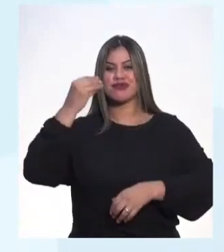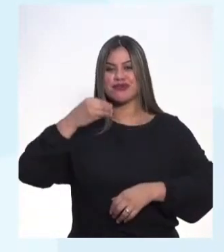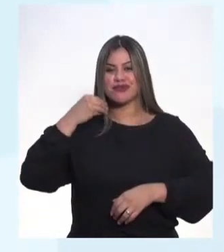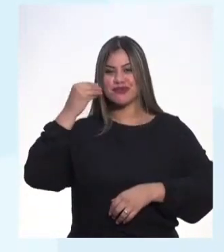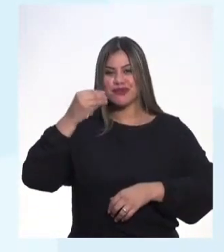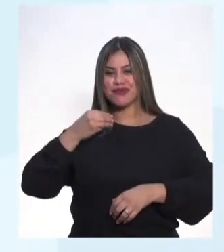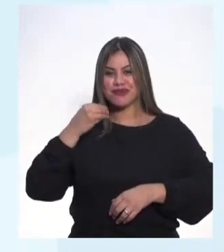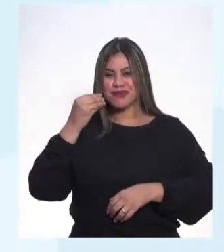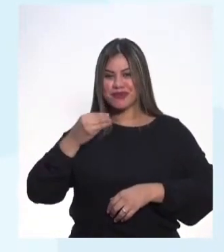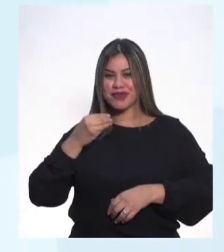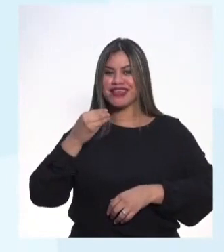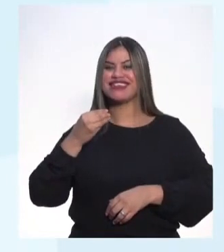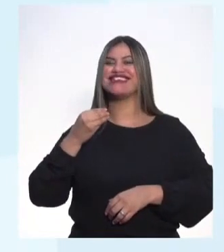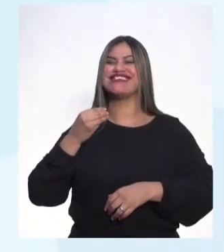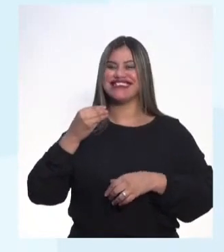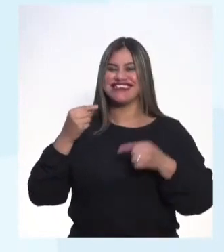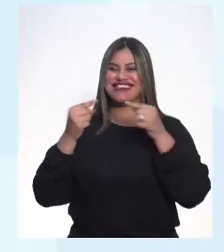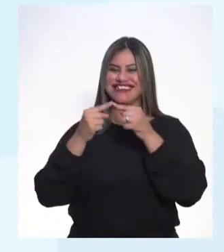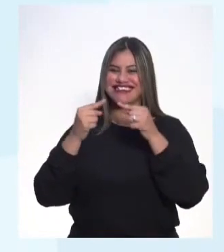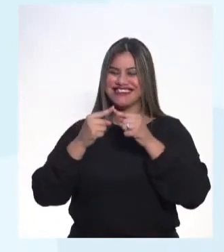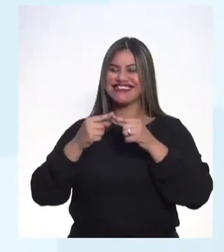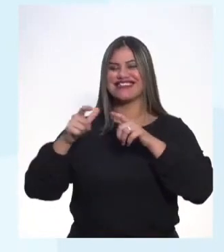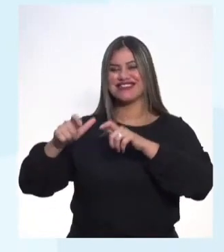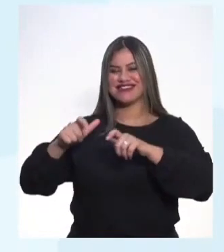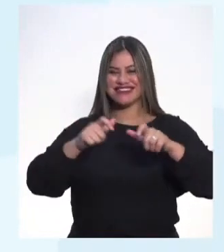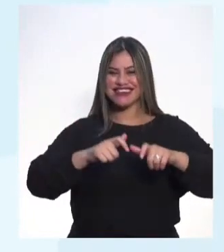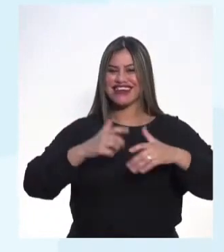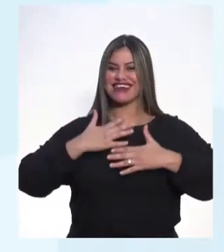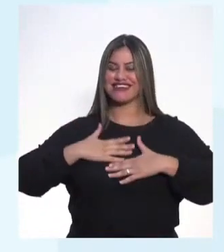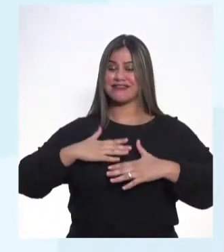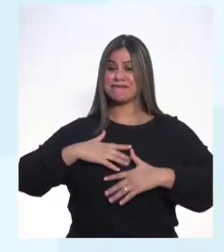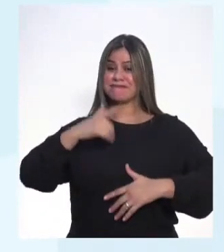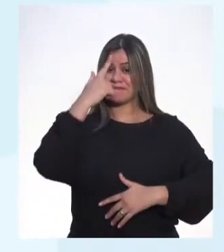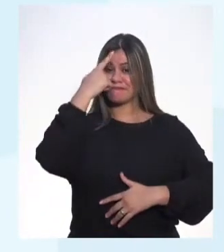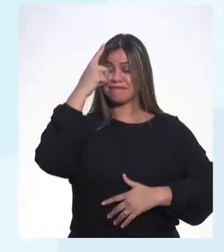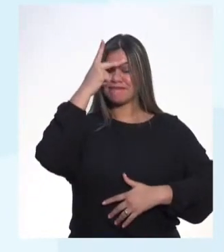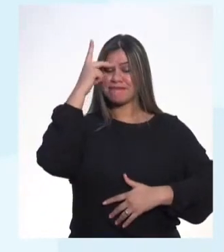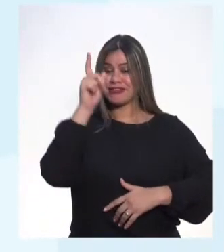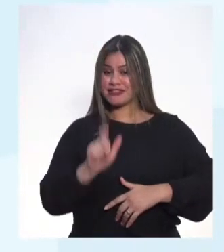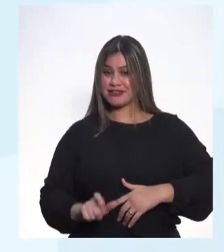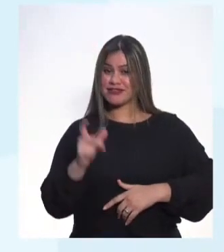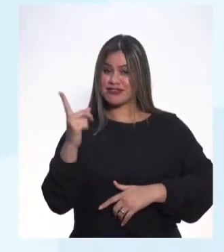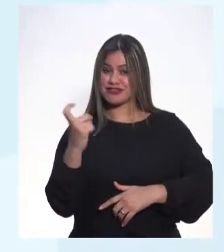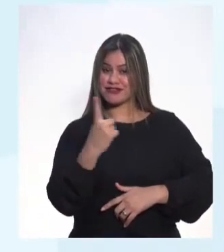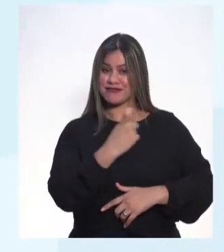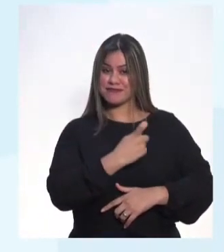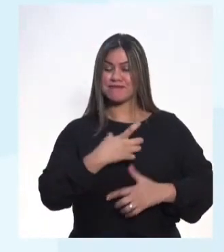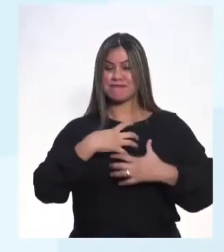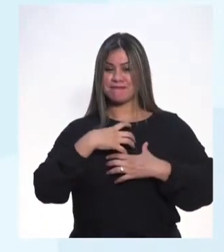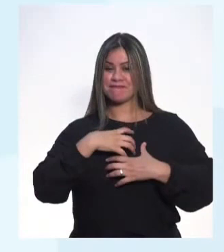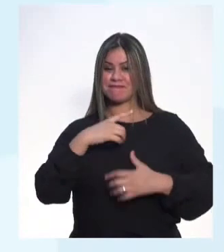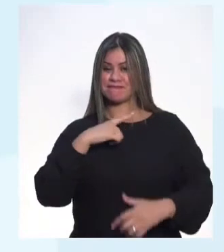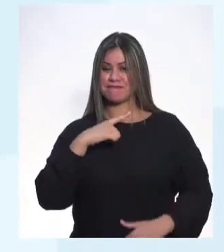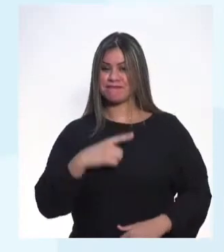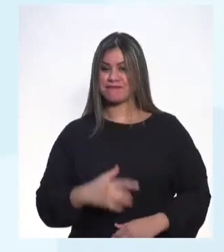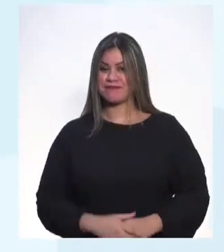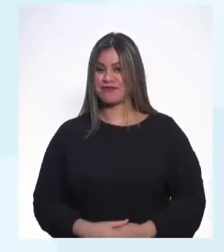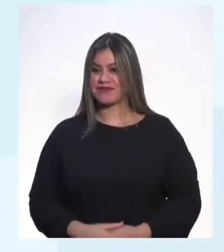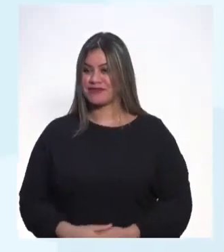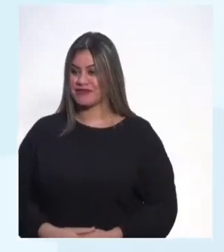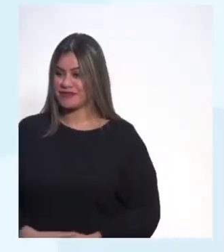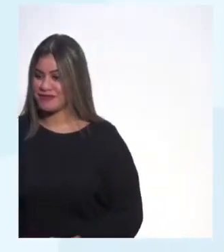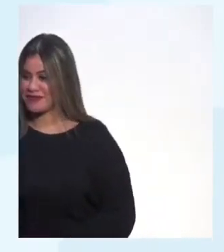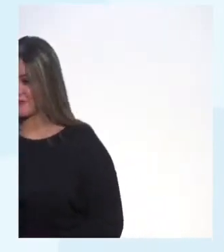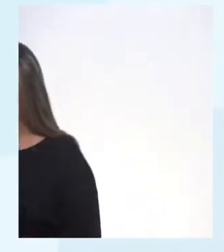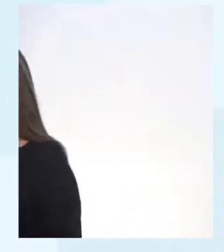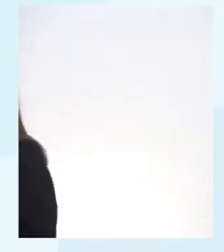né? Uma língua, uma cultura, um espaço e um indivíduo, esse indivíduo expressivo, né? Que está aí se